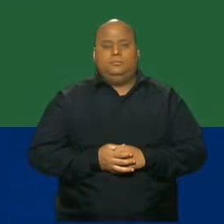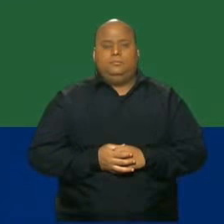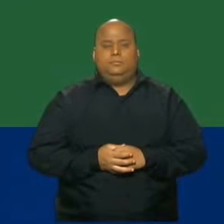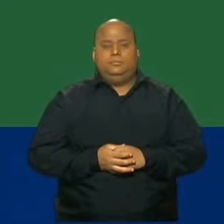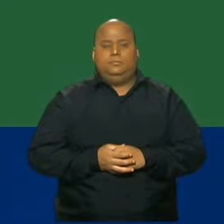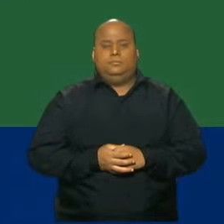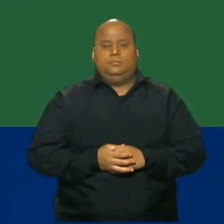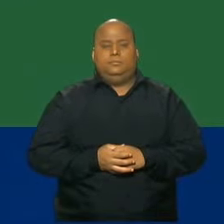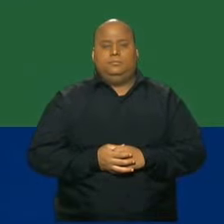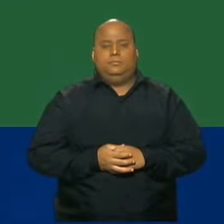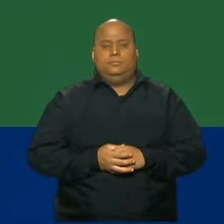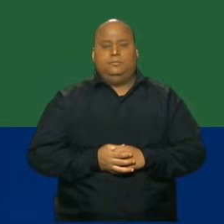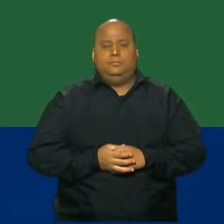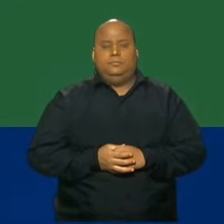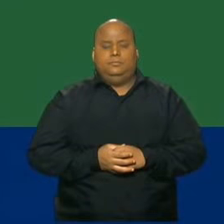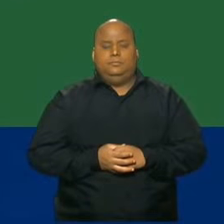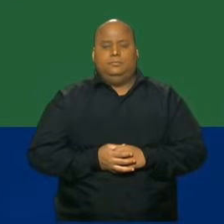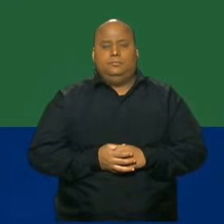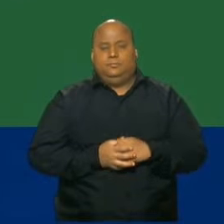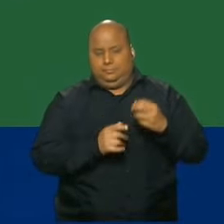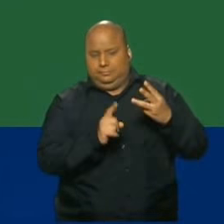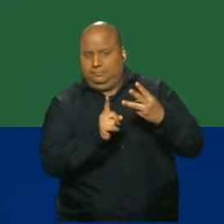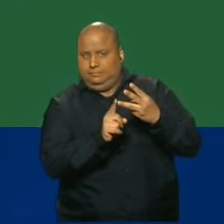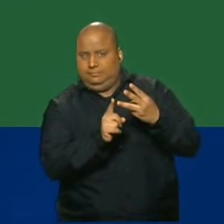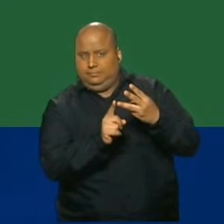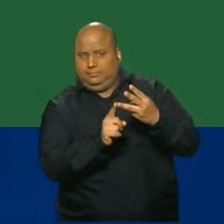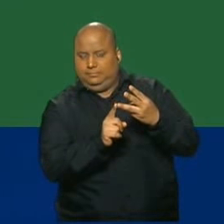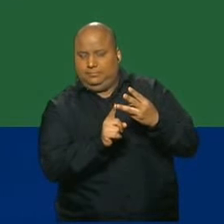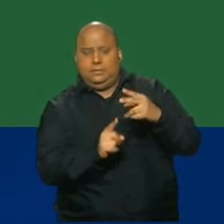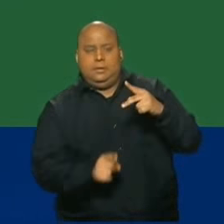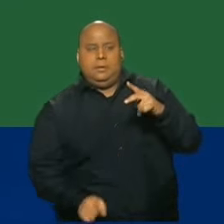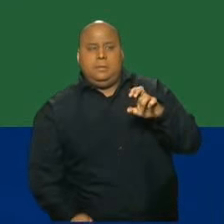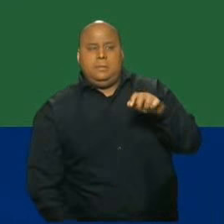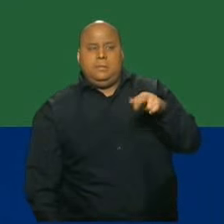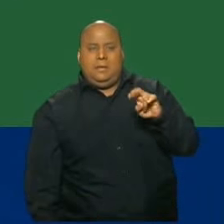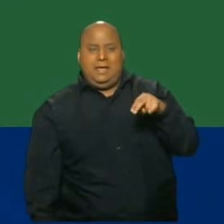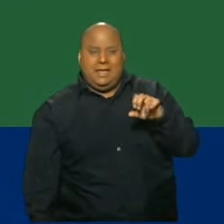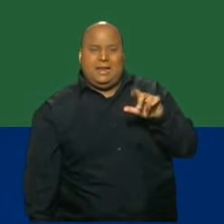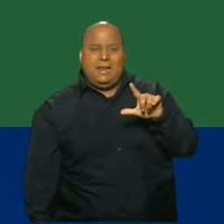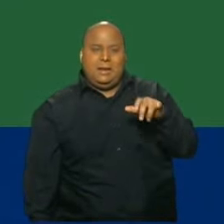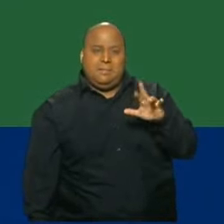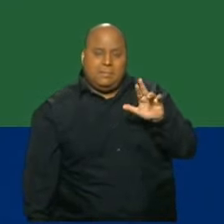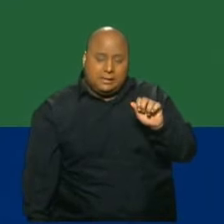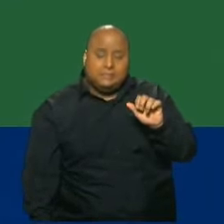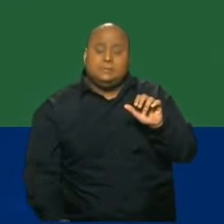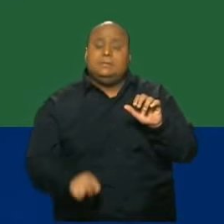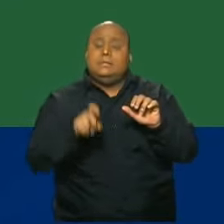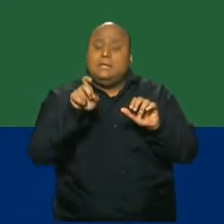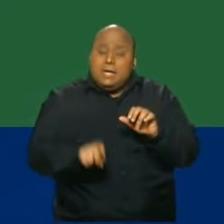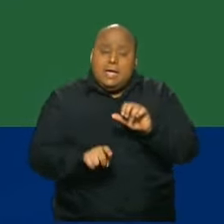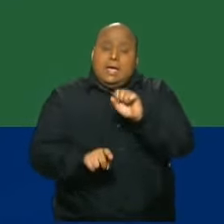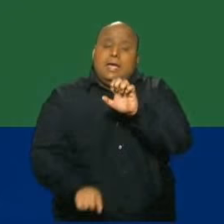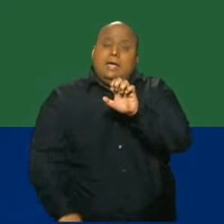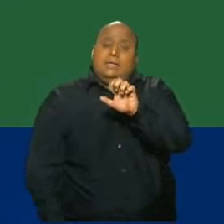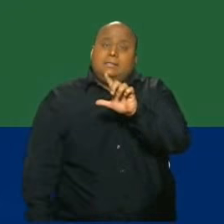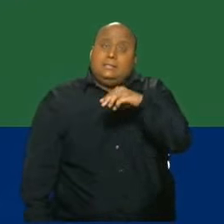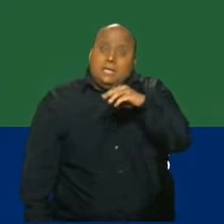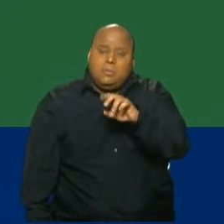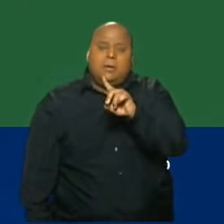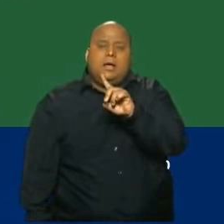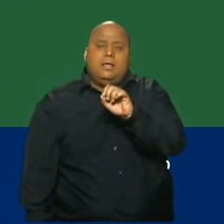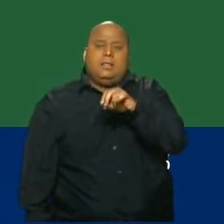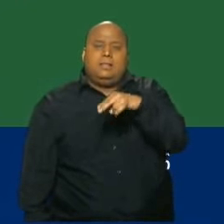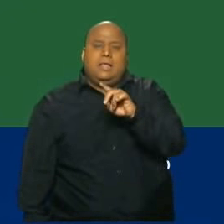caos, as pequenas lembranças. Pequenas Lembranças, autoria Selma do Samba e